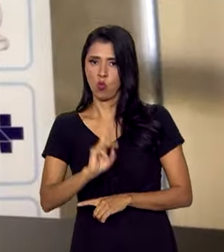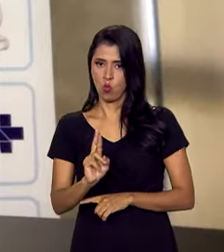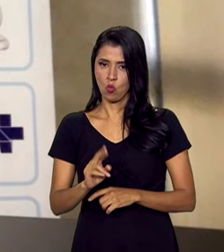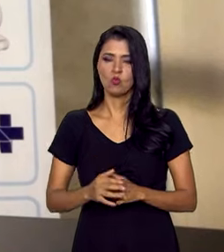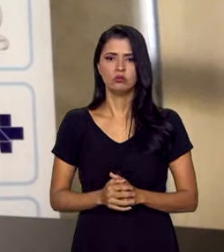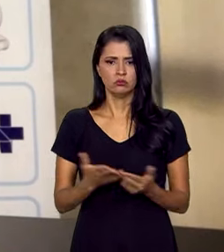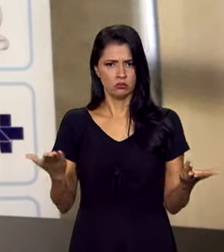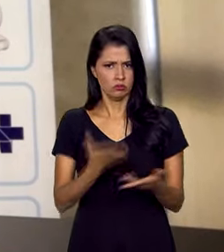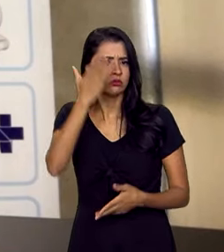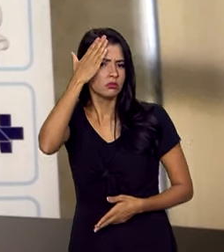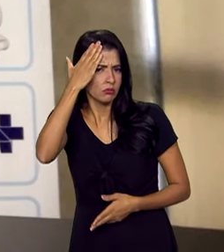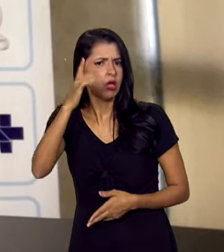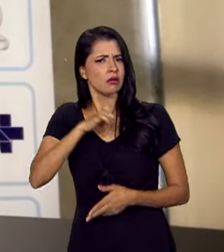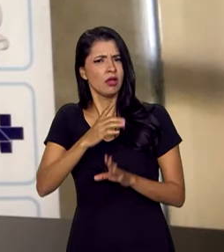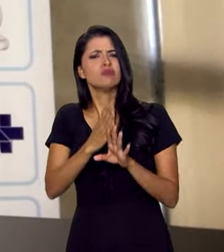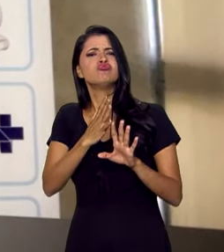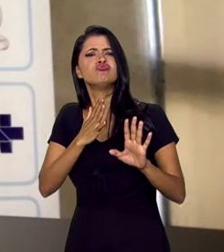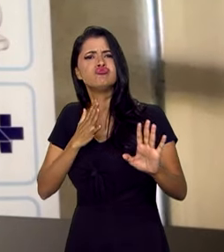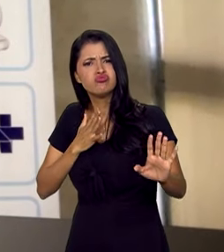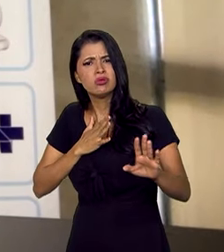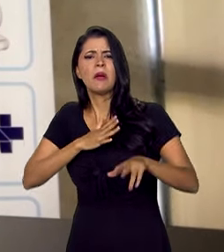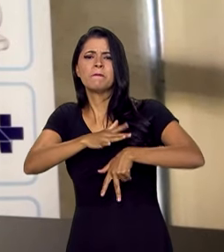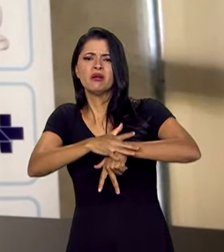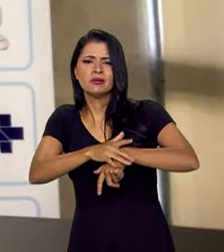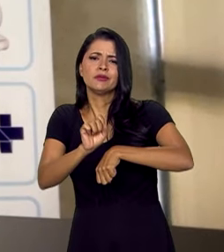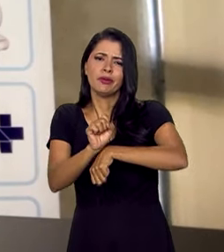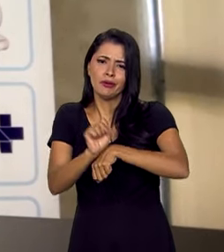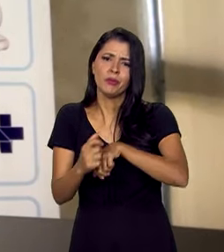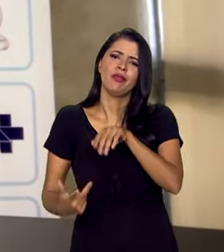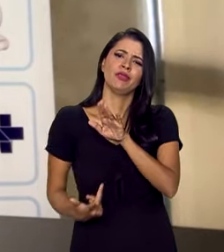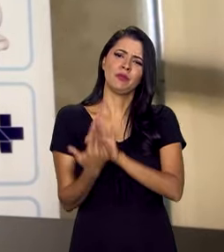nós sabemos que nós temos uma fila grande de pacientes para transplante renal.